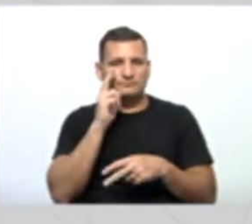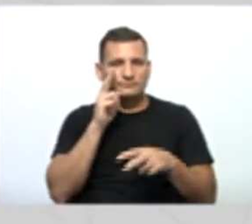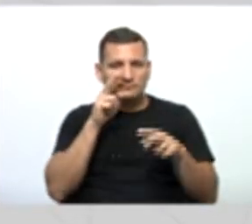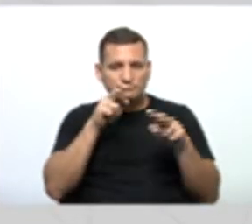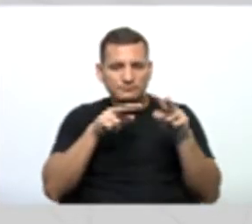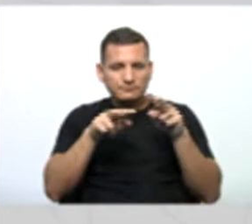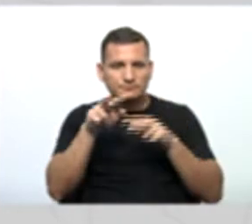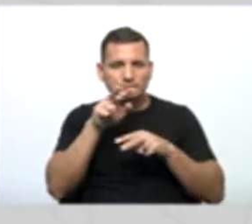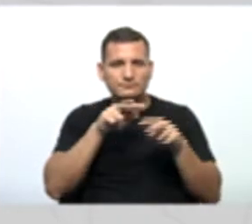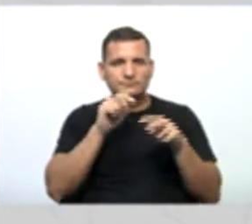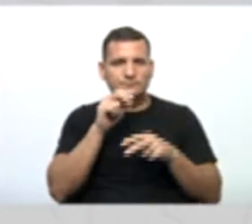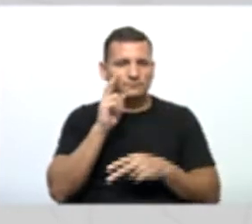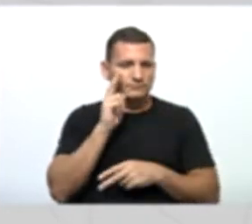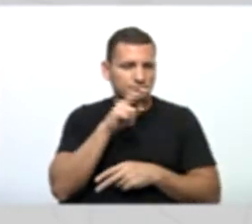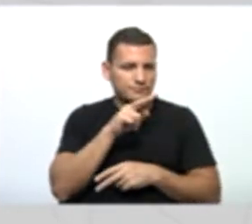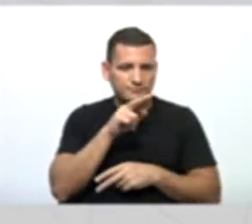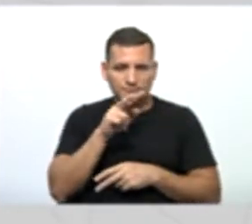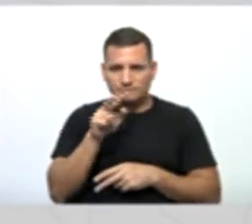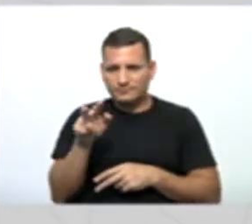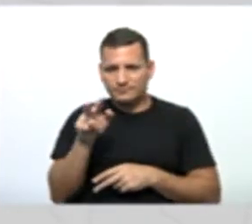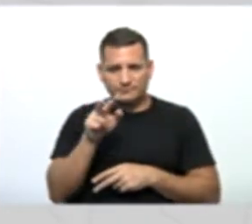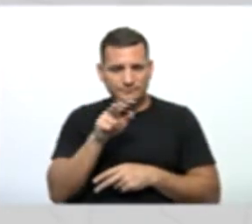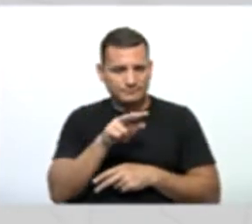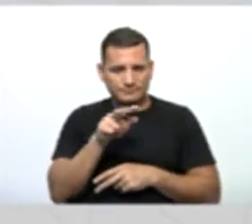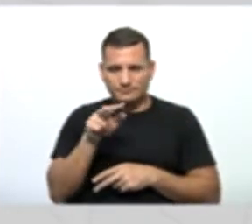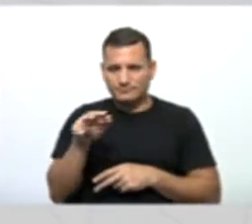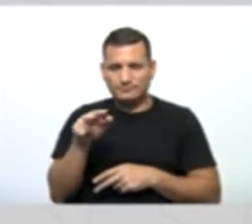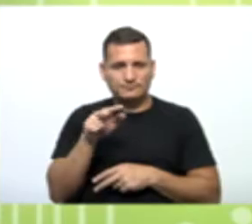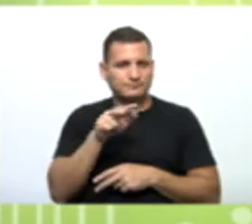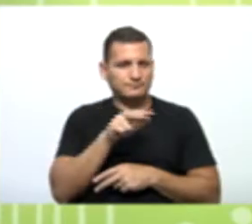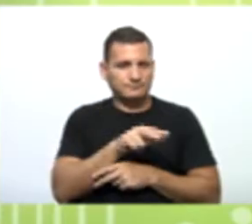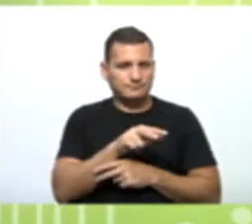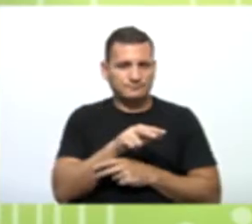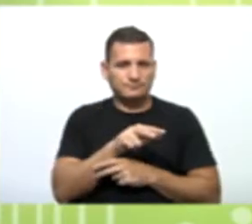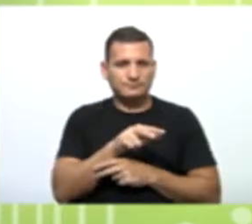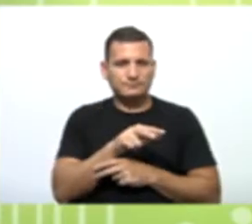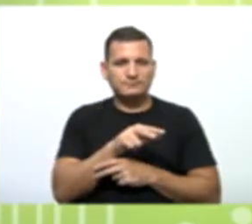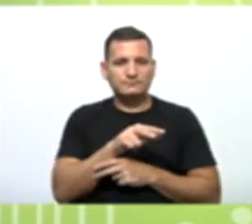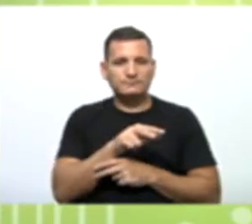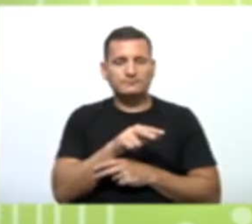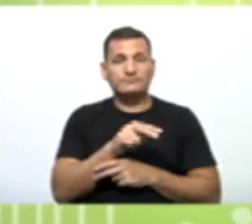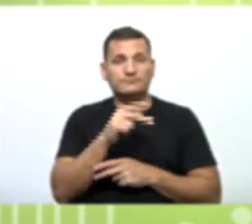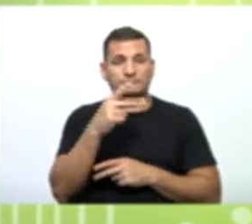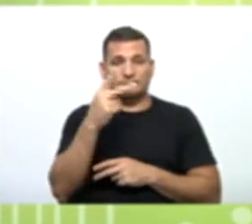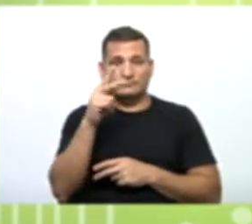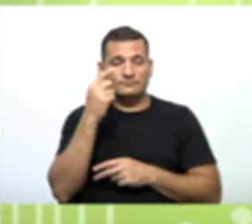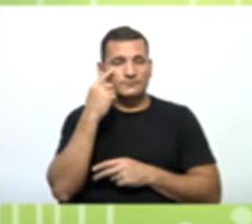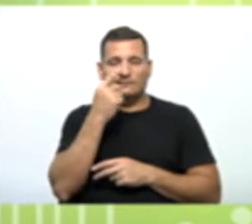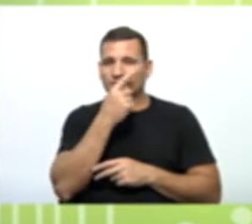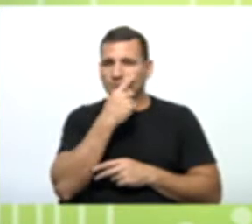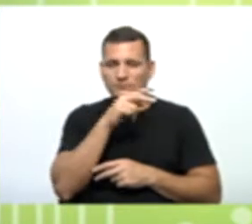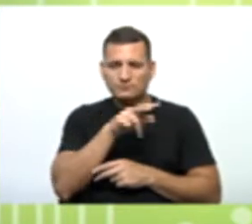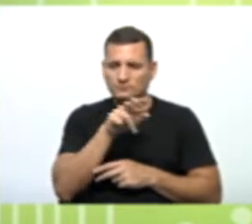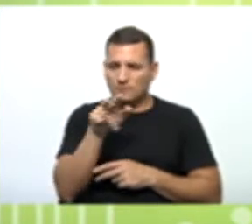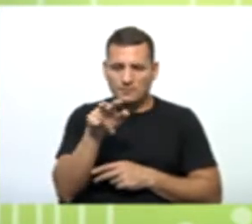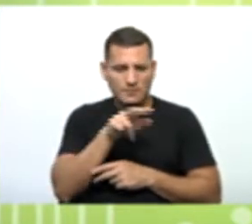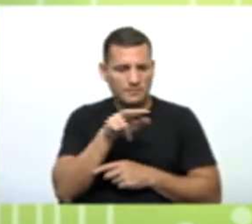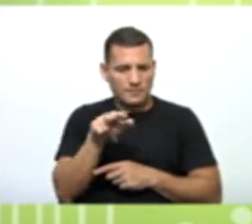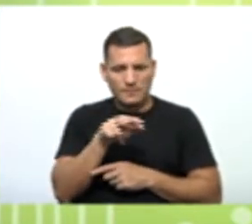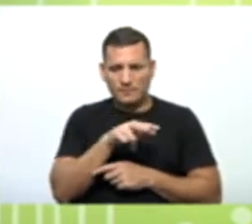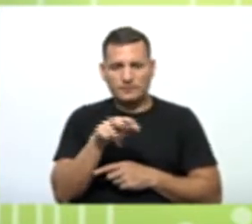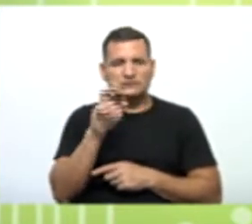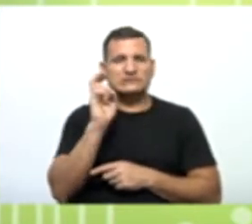visualizar 5 vezes, né? Você precisou direcionar sua visão 5 vezes para ter